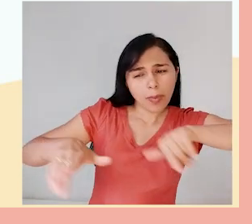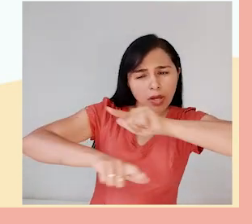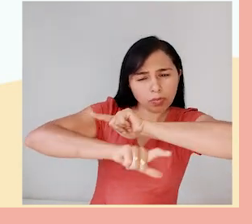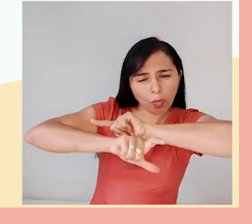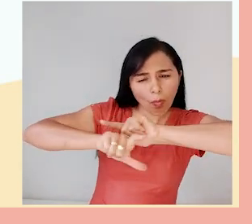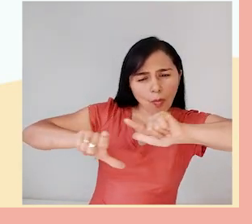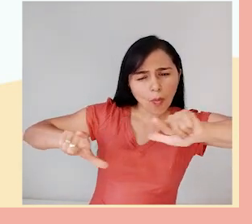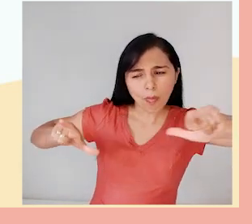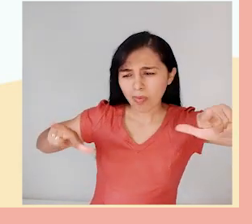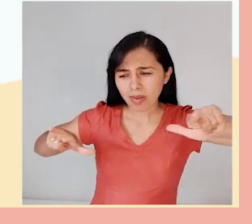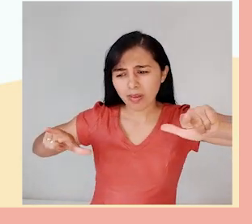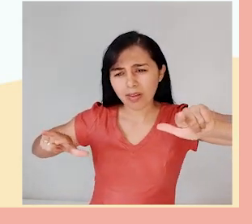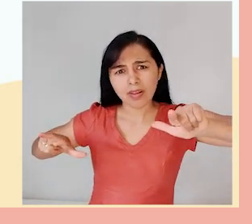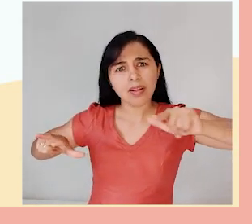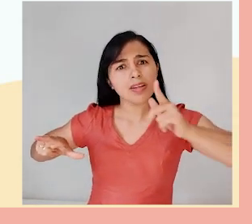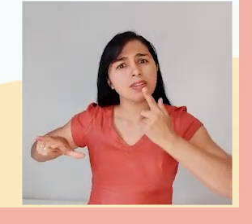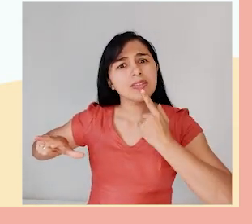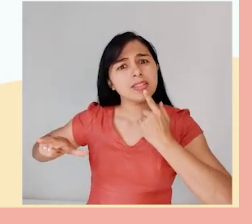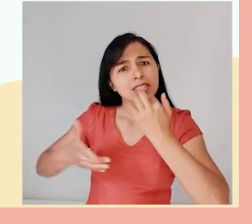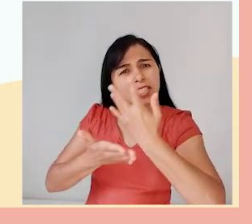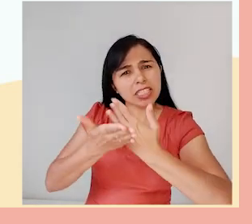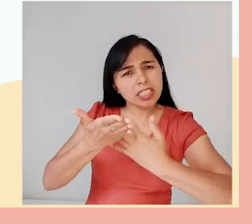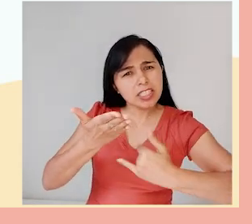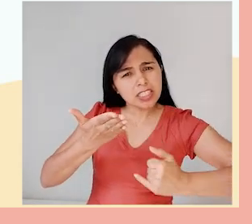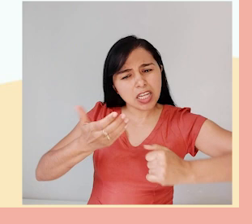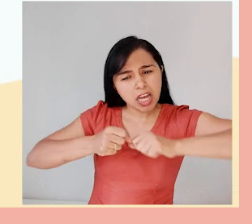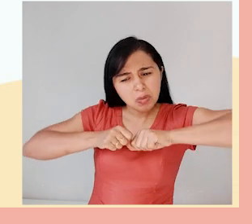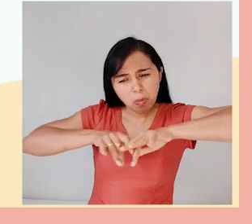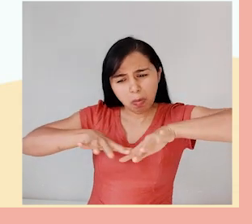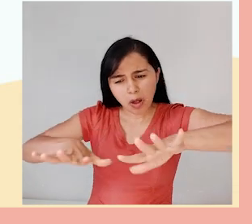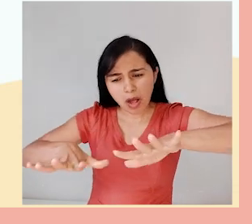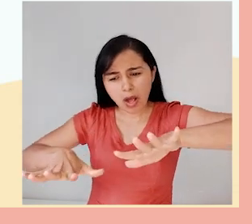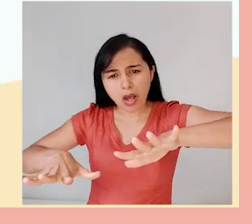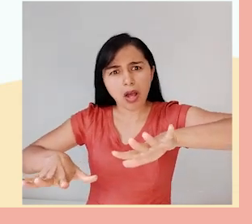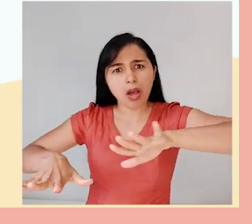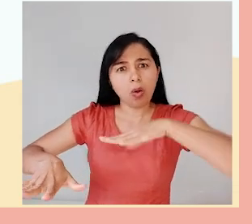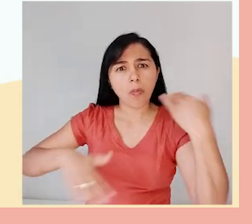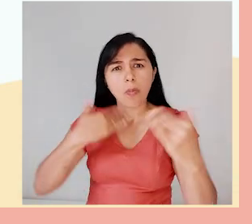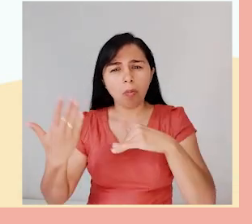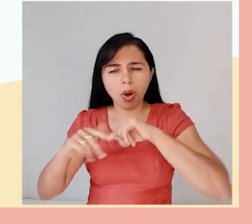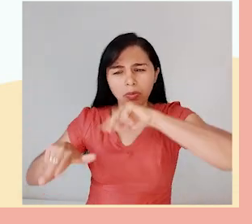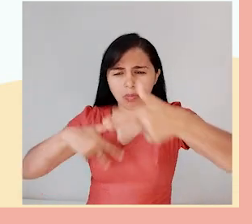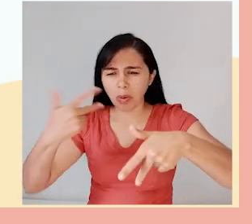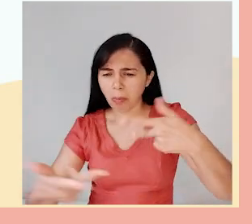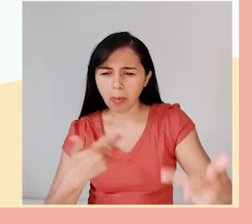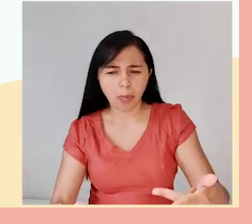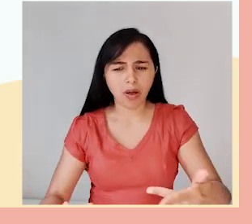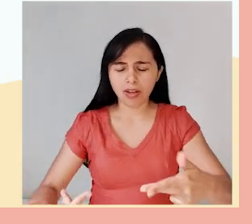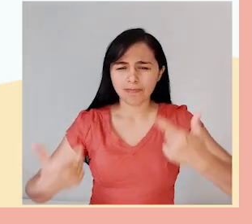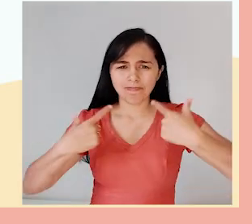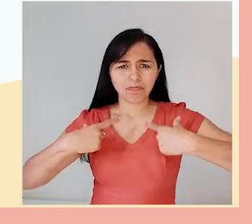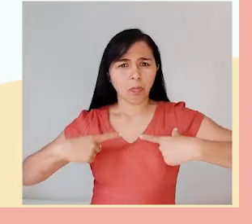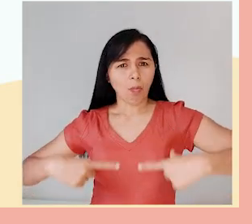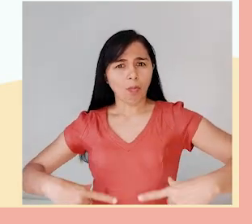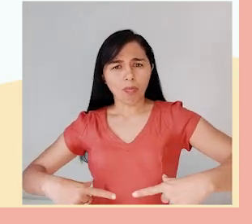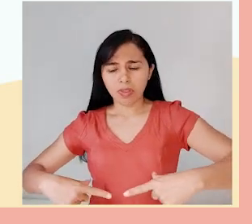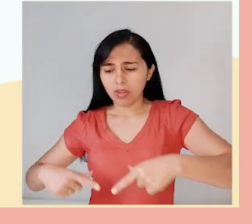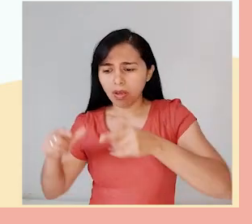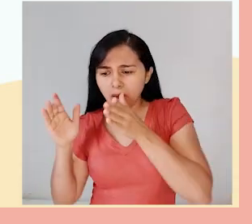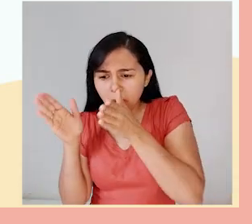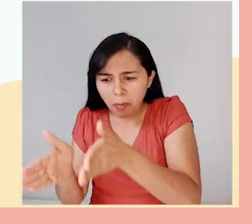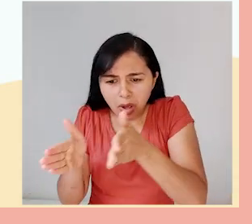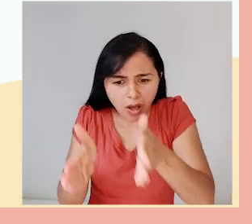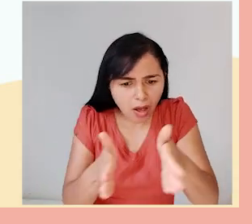e impuros, em que ondeiam cadáveres despidos. Pasto de corvos, dura ainda nos vales